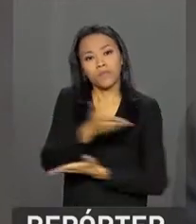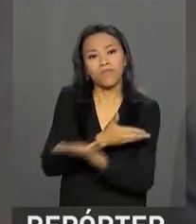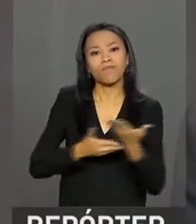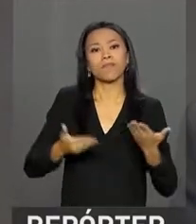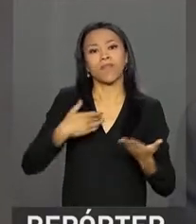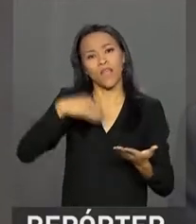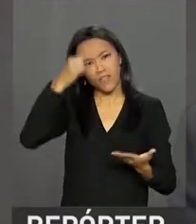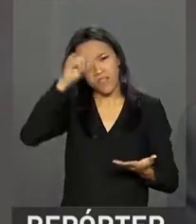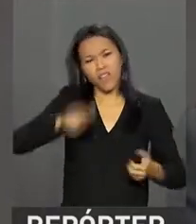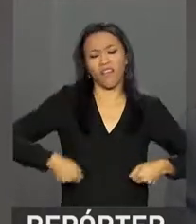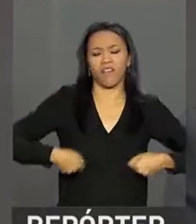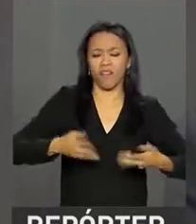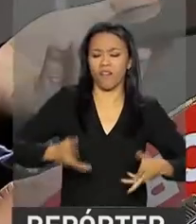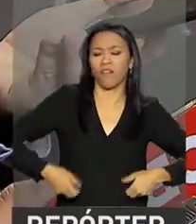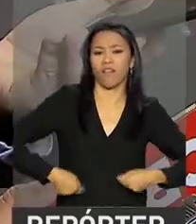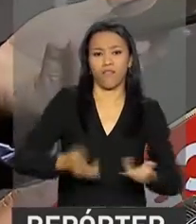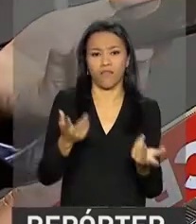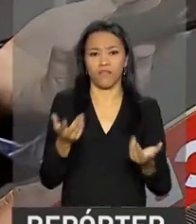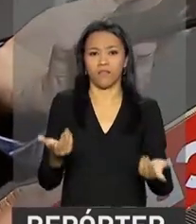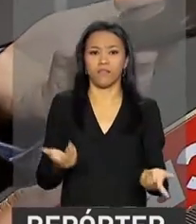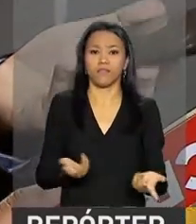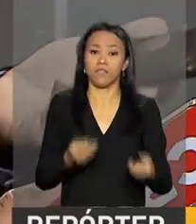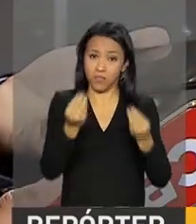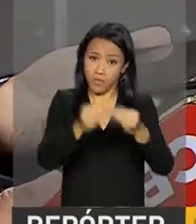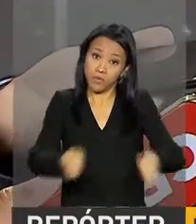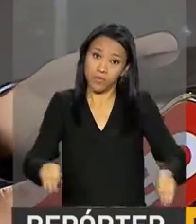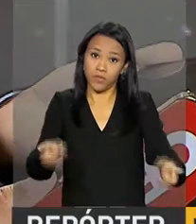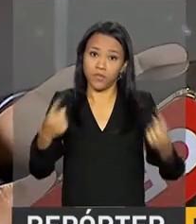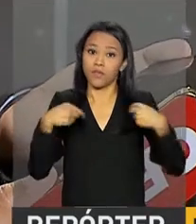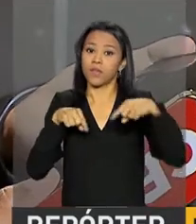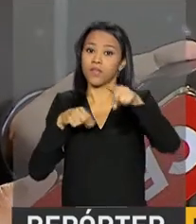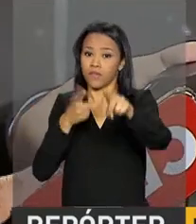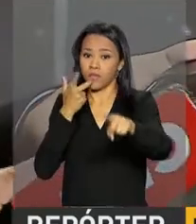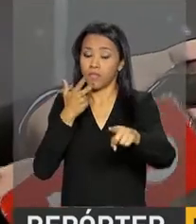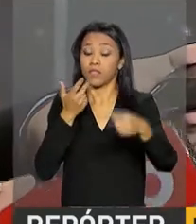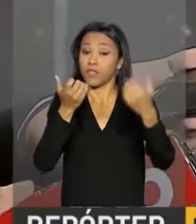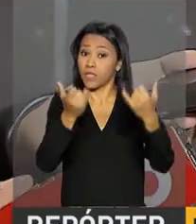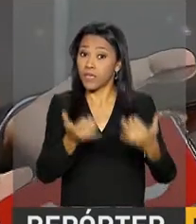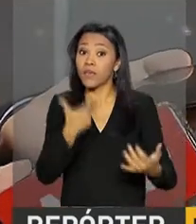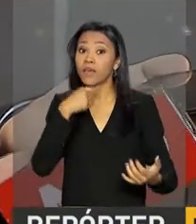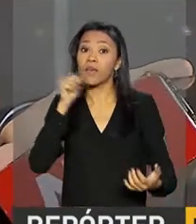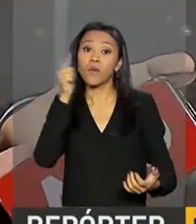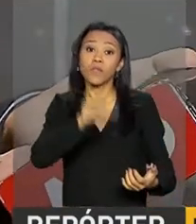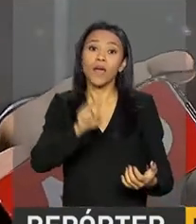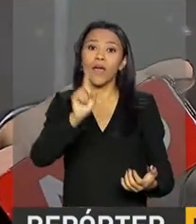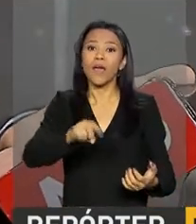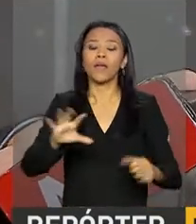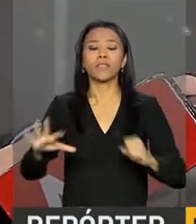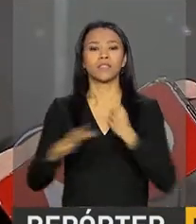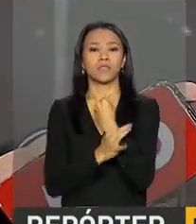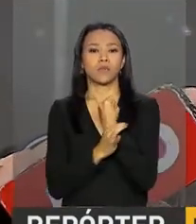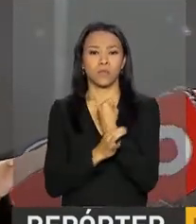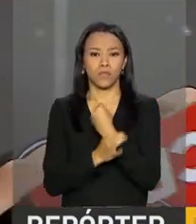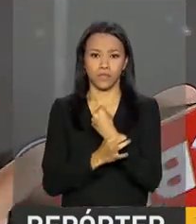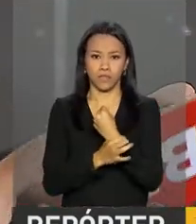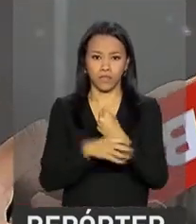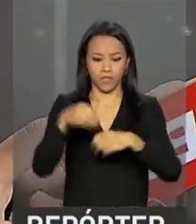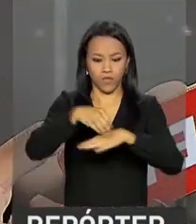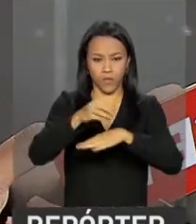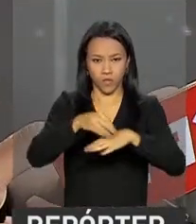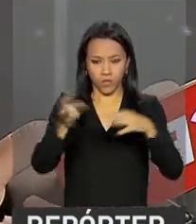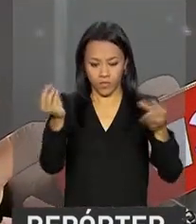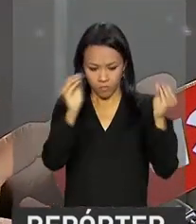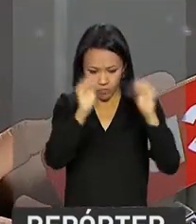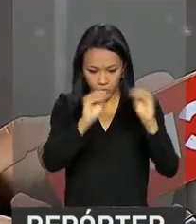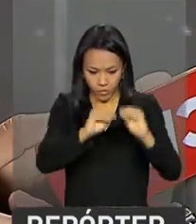gastos e desperdícios ganha o sistema de informação brasileiro de identificação e de segurança tanto é de quem possui